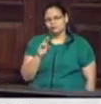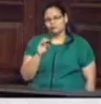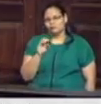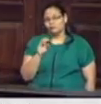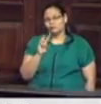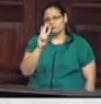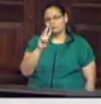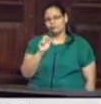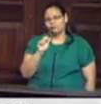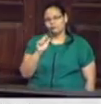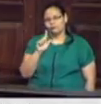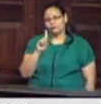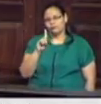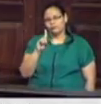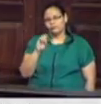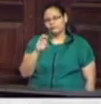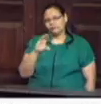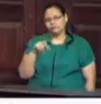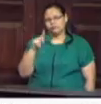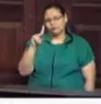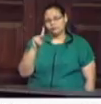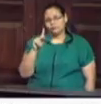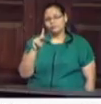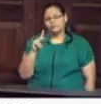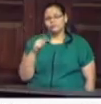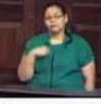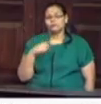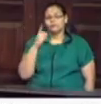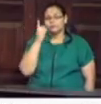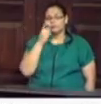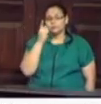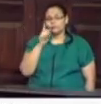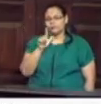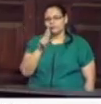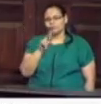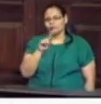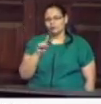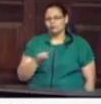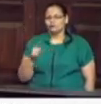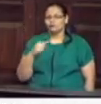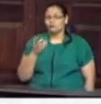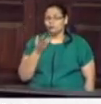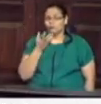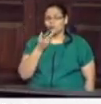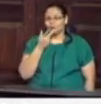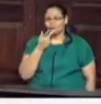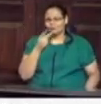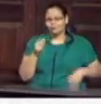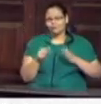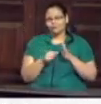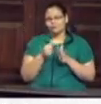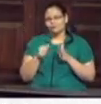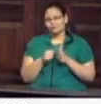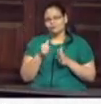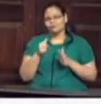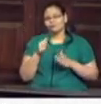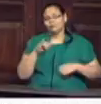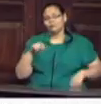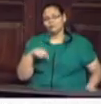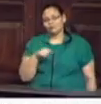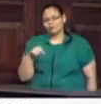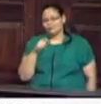Deputado Luiz Paulo Corrêa da Rocha, quero aqui dizer em primeiro lugar que se não